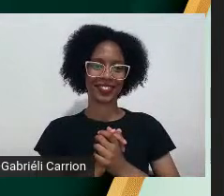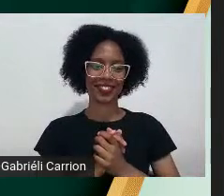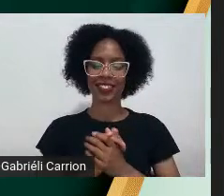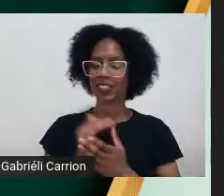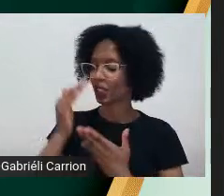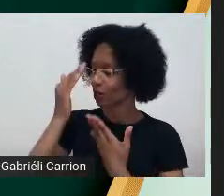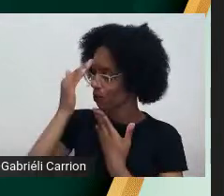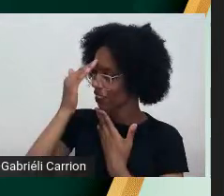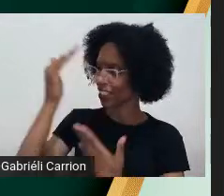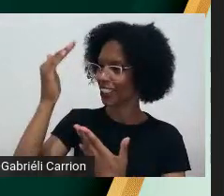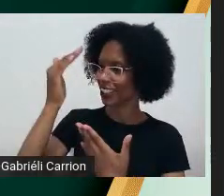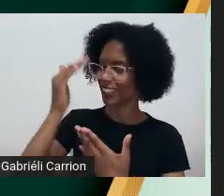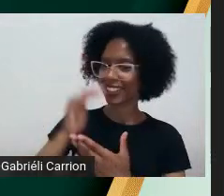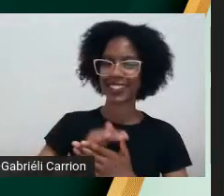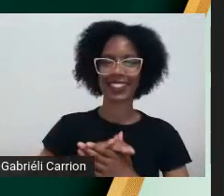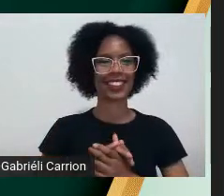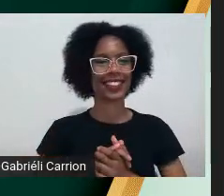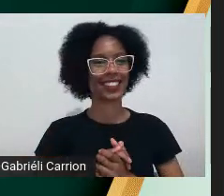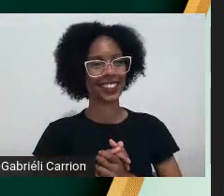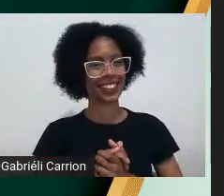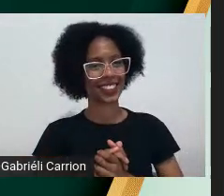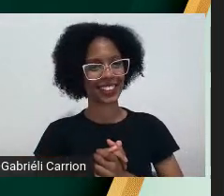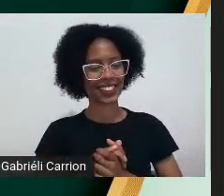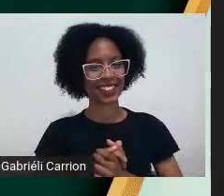Muito obrigado.